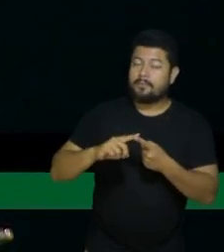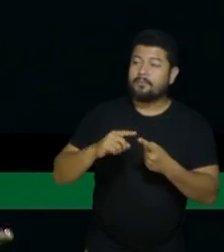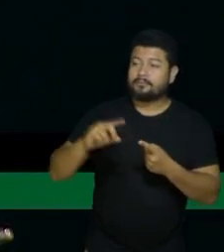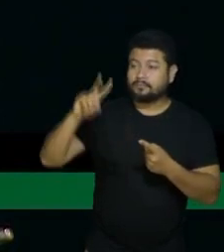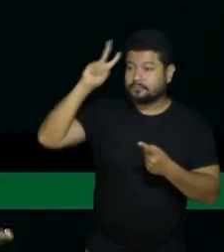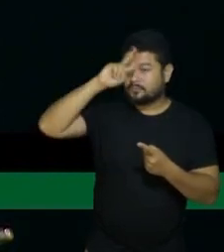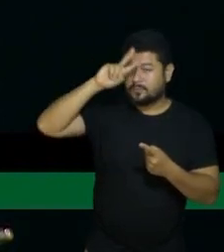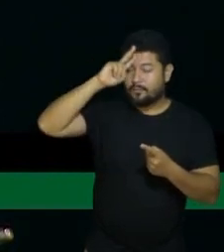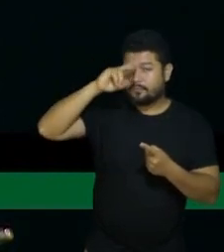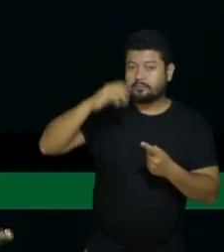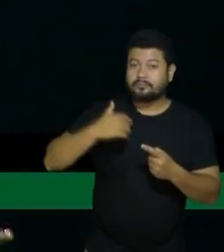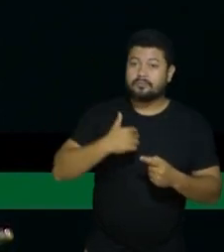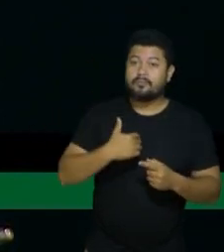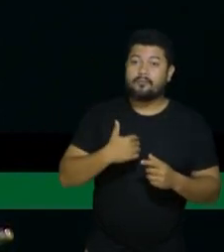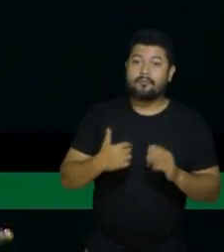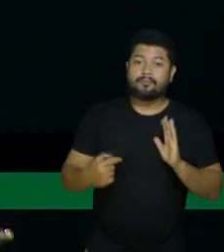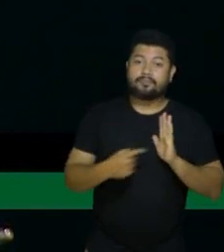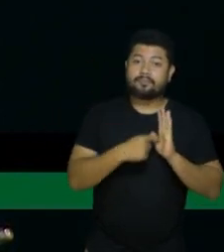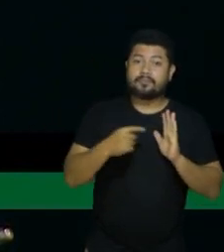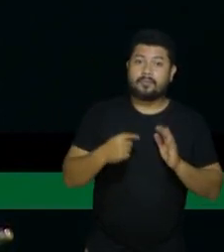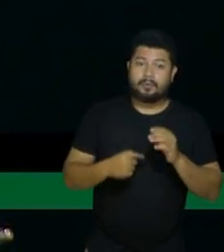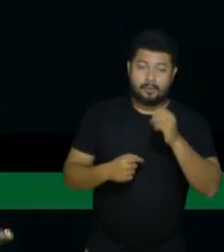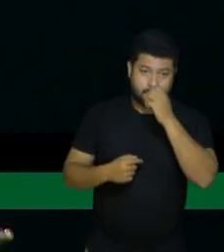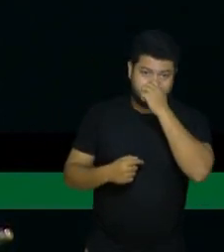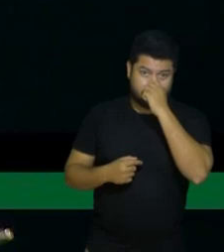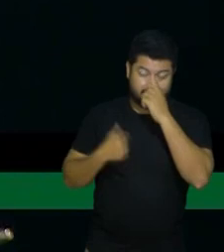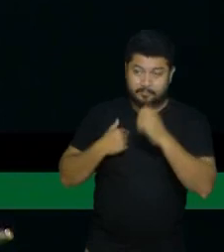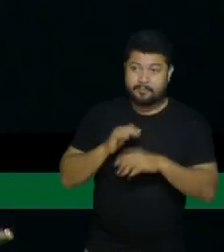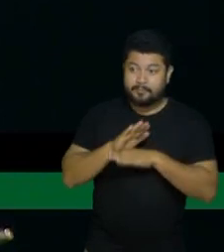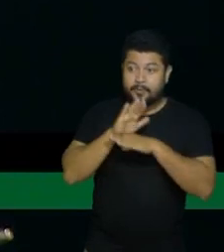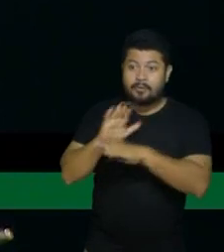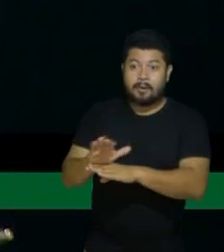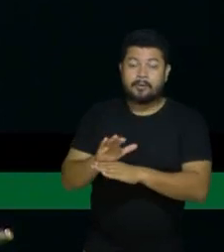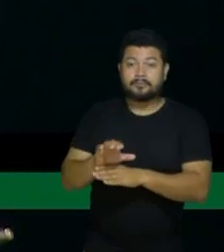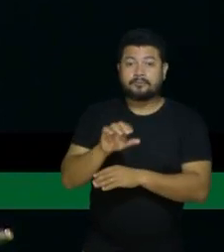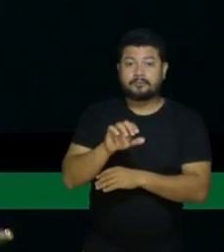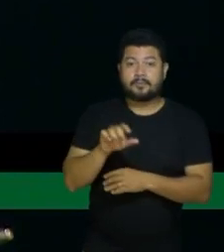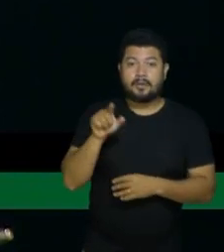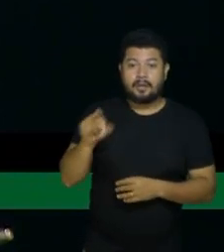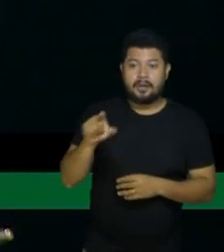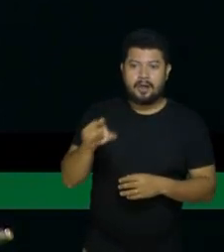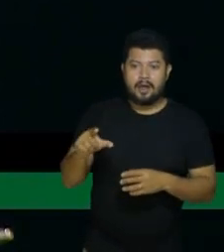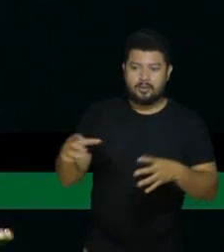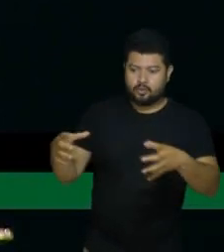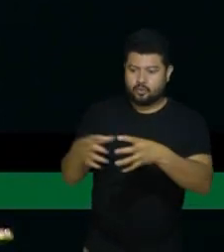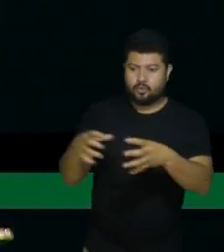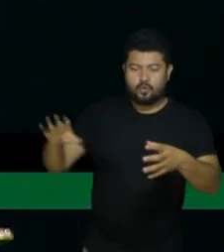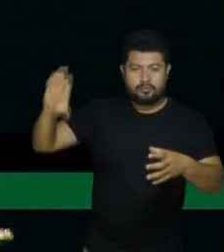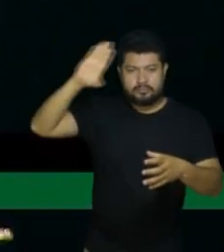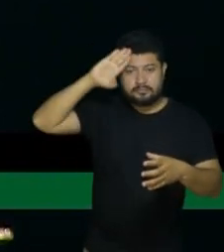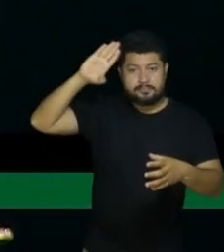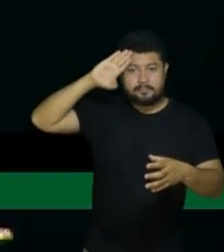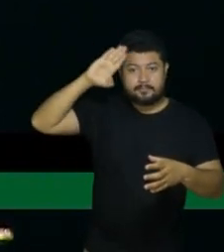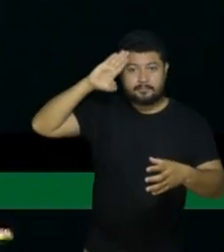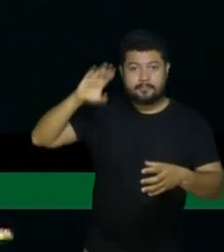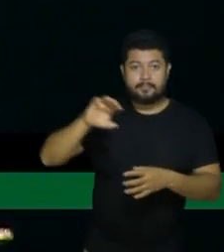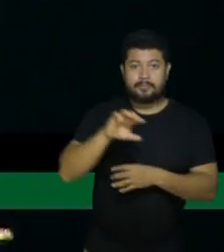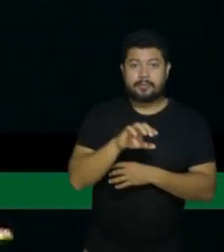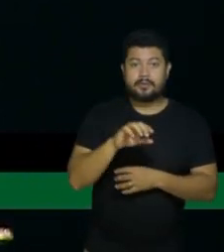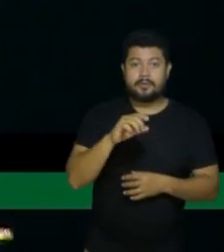coração servi em no 23 Bi como médico aspirante depois Tenente na época da enchente